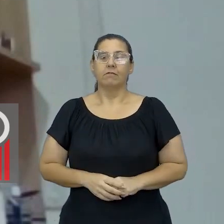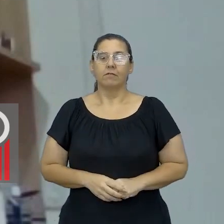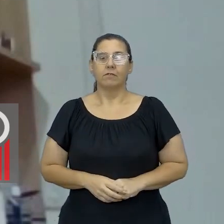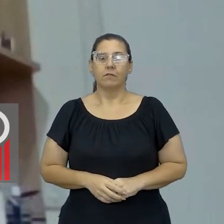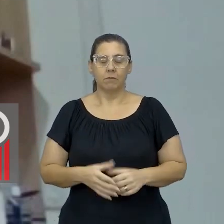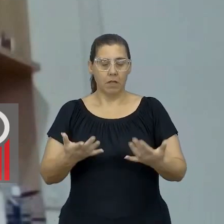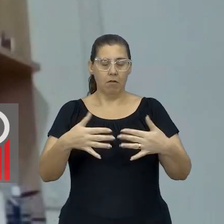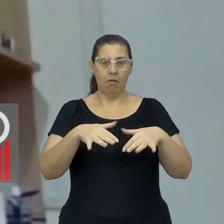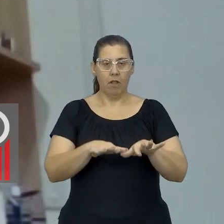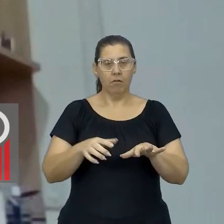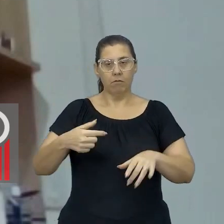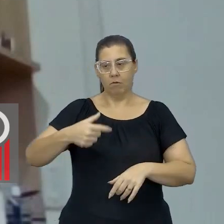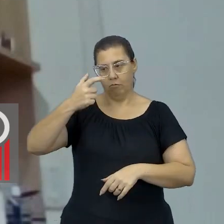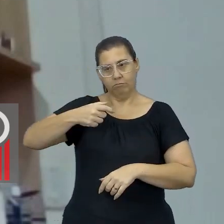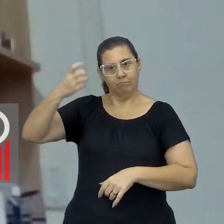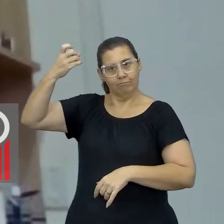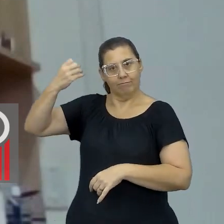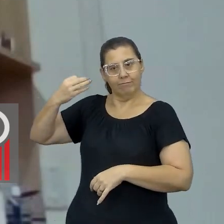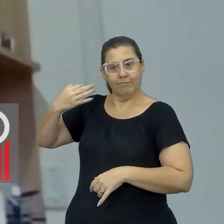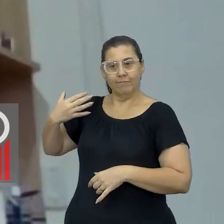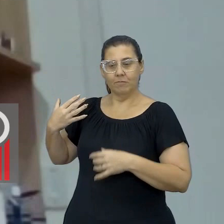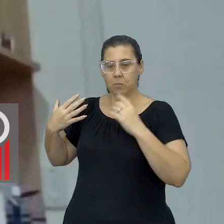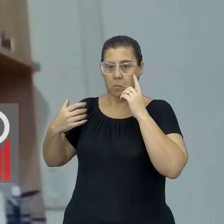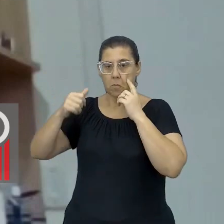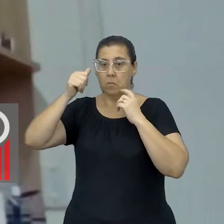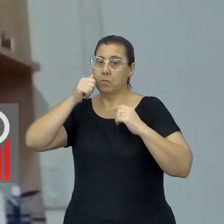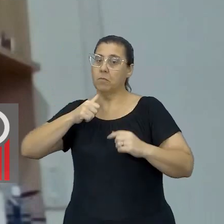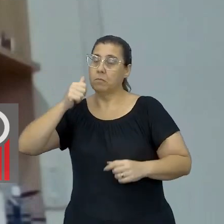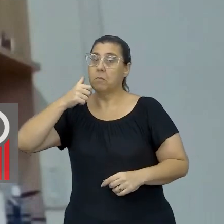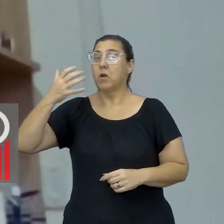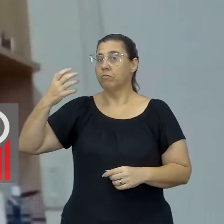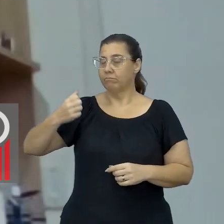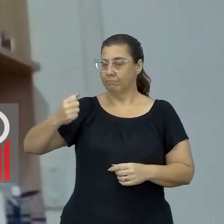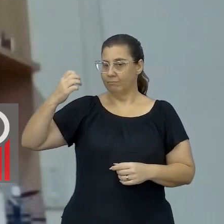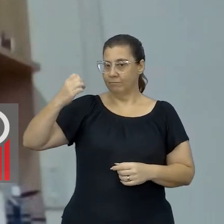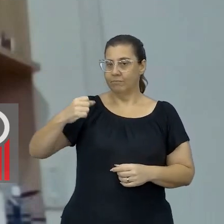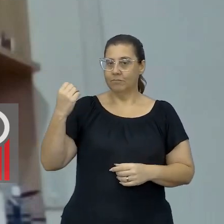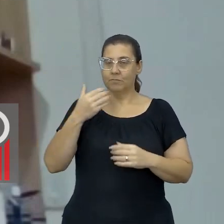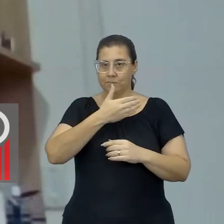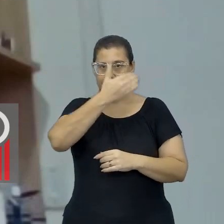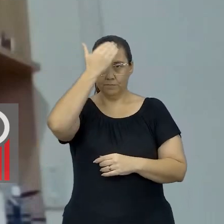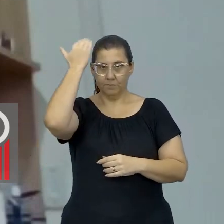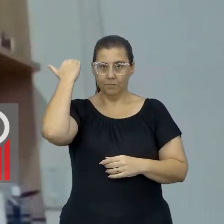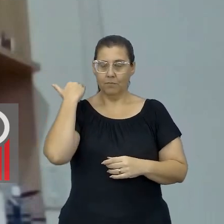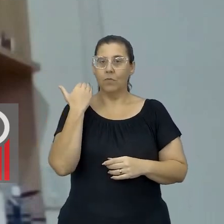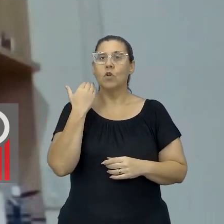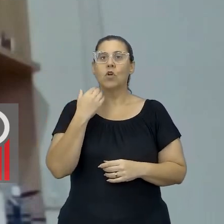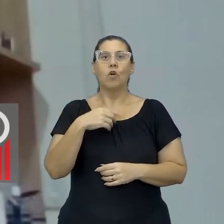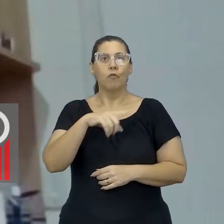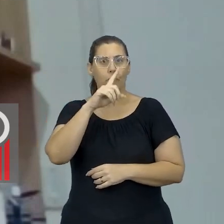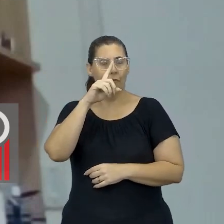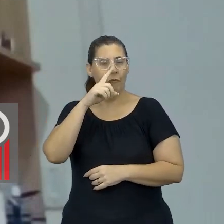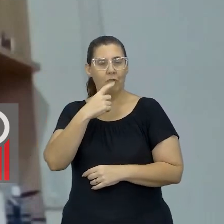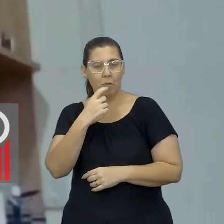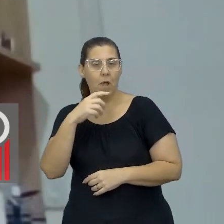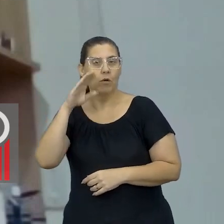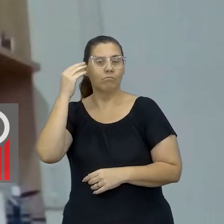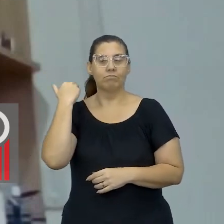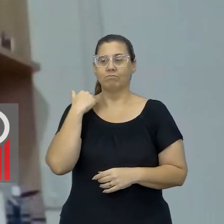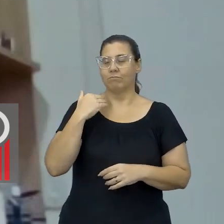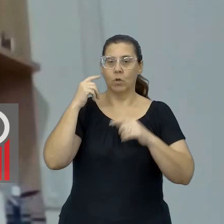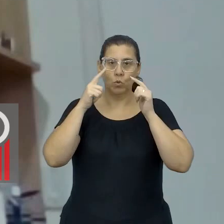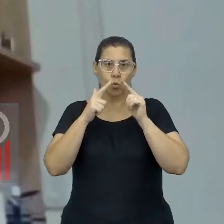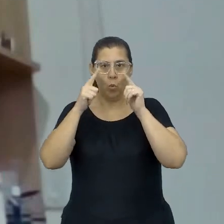inclusiva, vou fazer minha audiodescrição. Eu sou uma mulher branca, tenho cabelos ruivos, curtos, uso